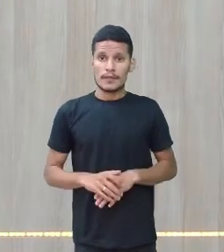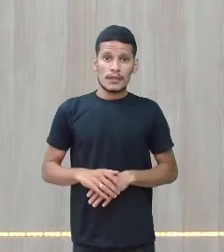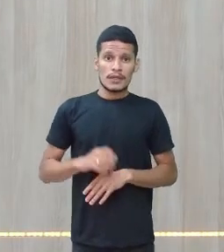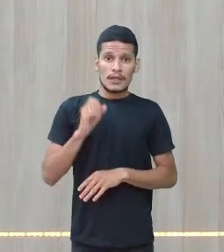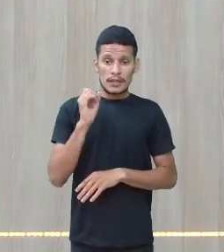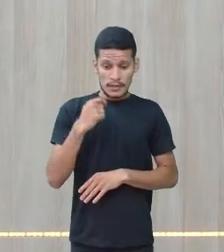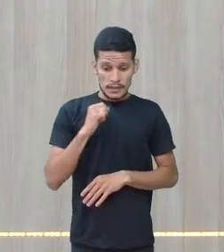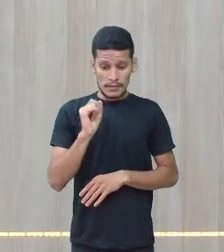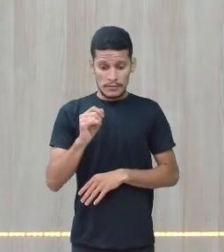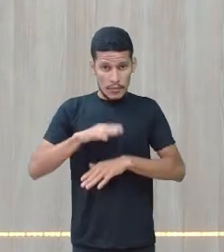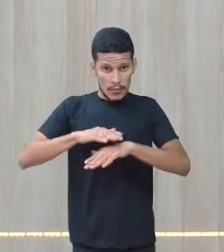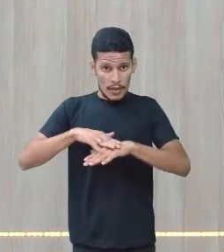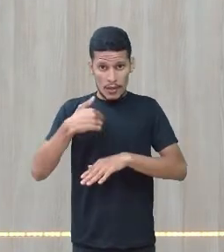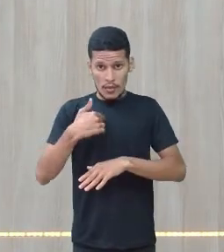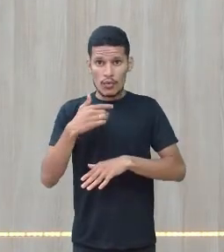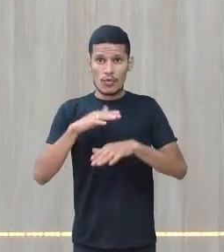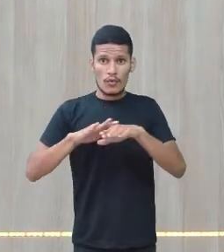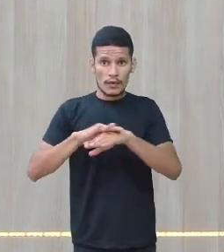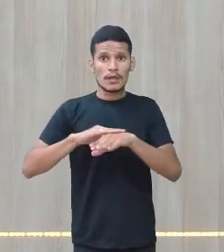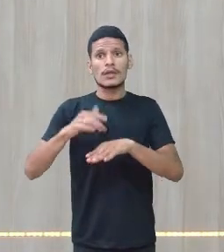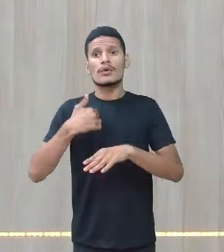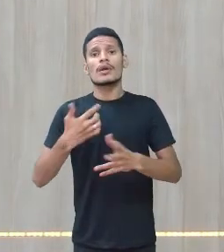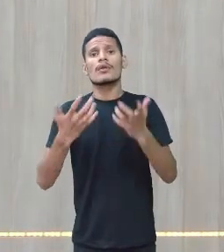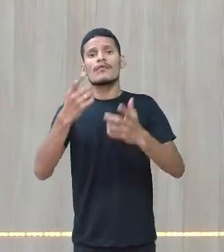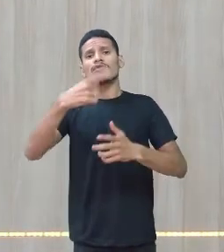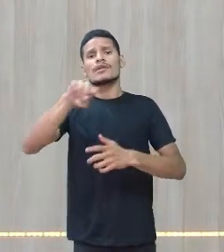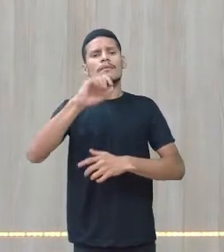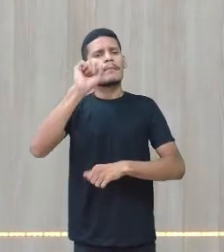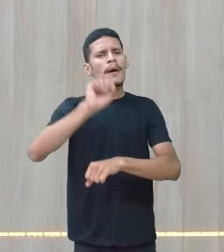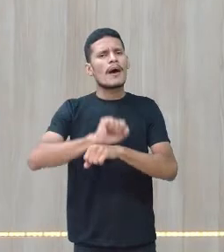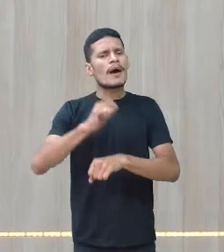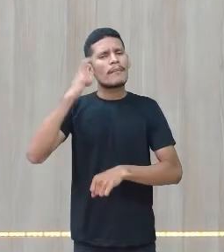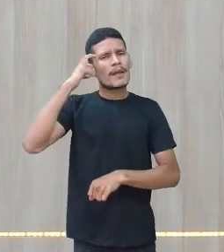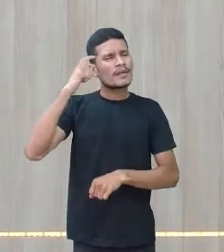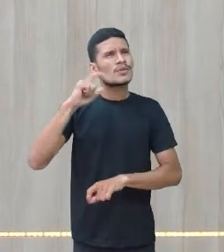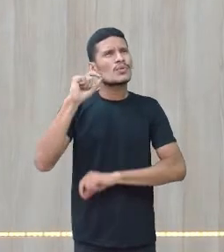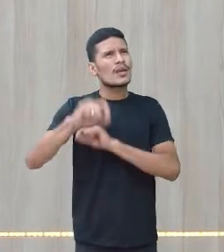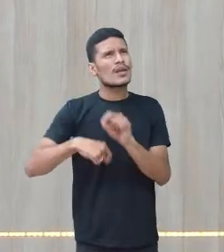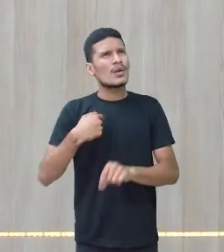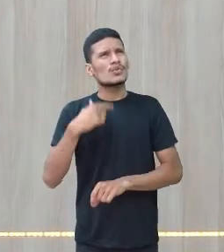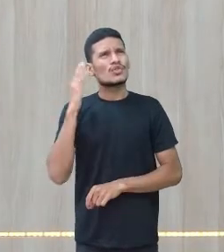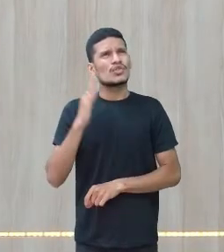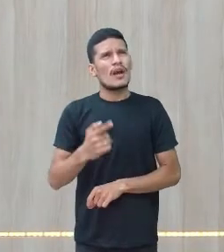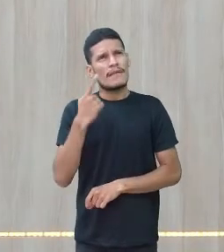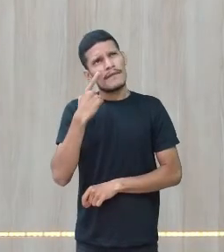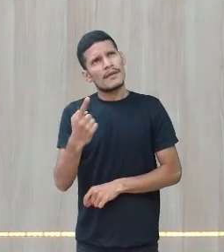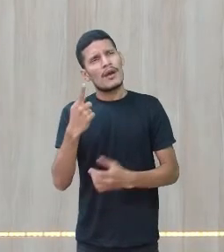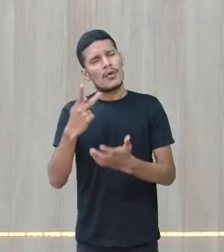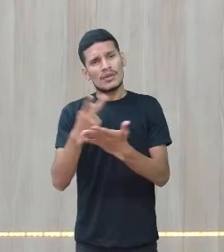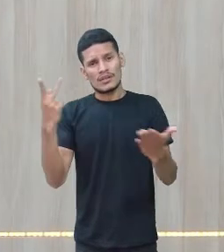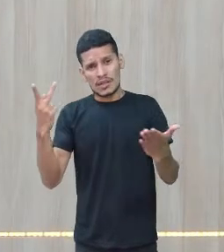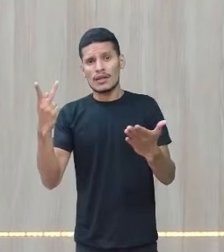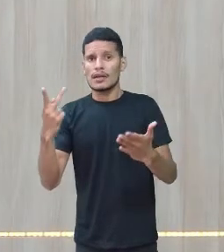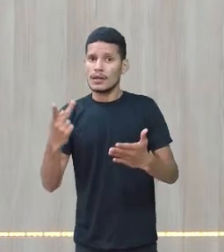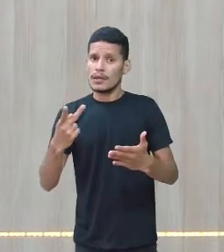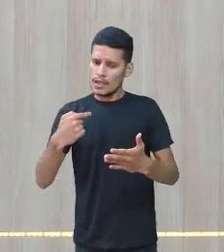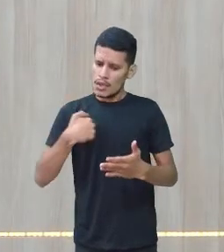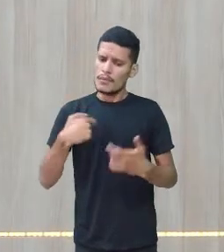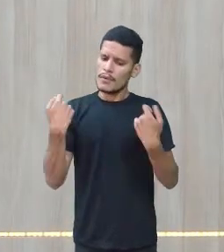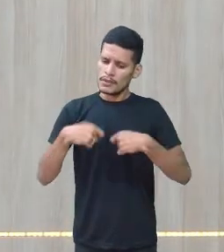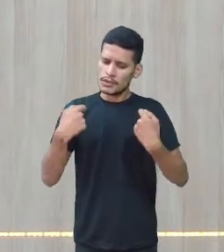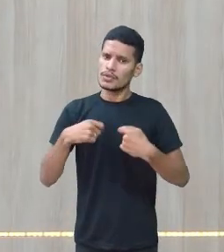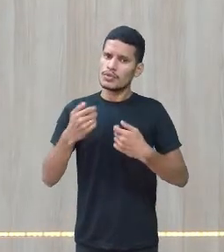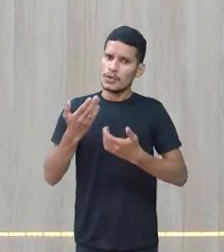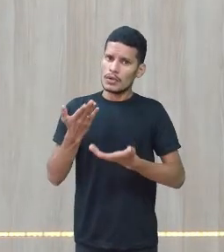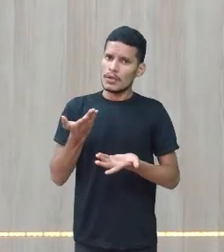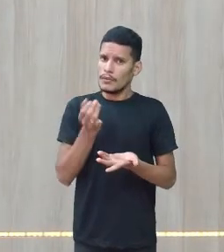estiver apresentando, eu quero que vocês parem e pensem, eu já vi isso acontecer, né? Eu tenho que me prevenir